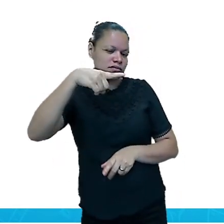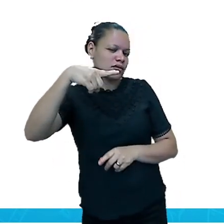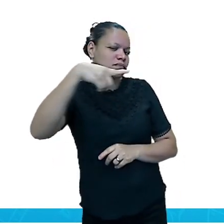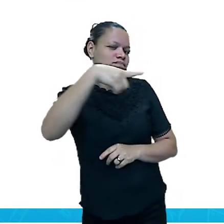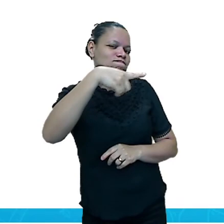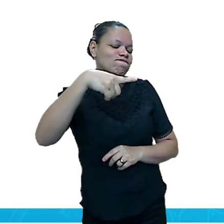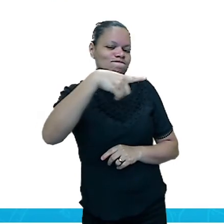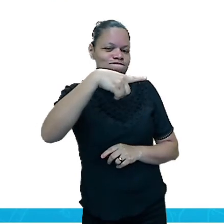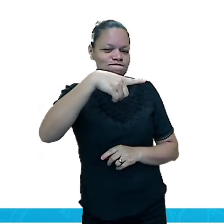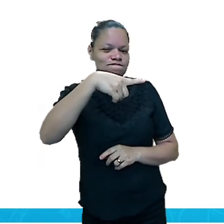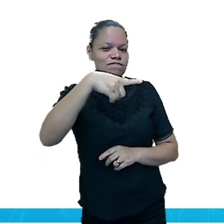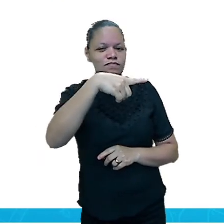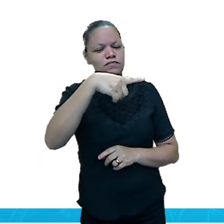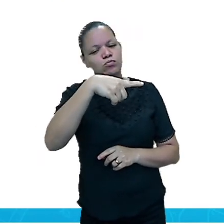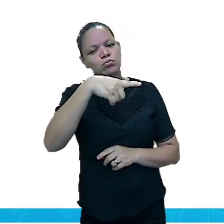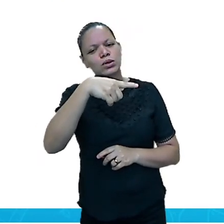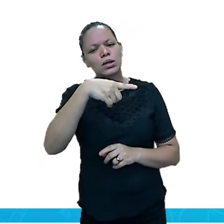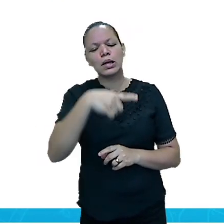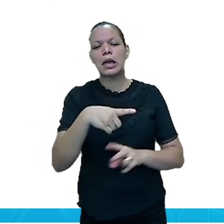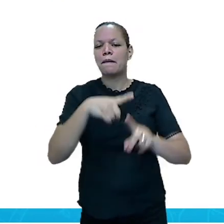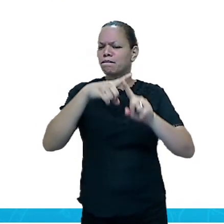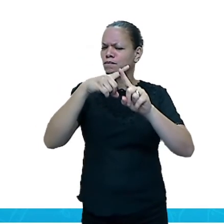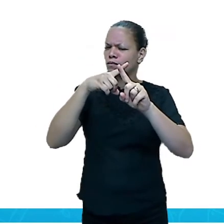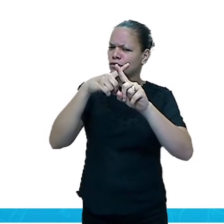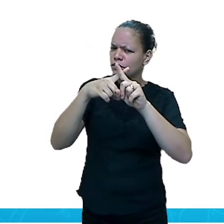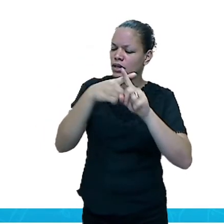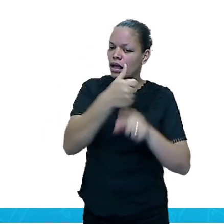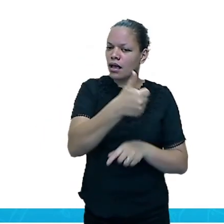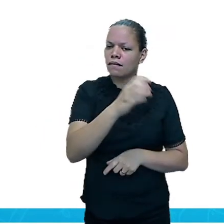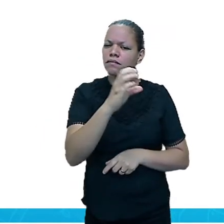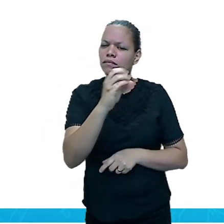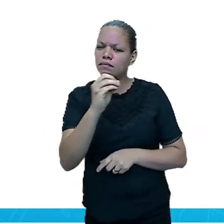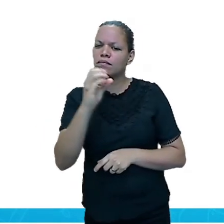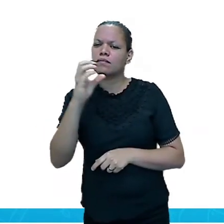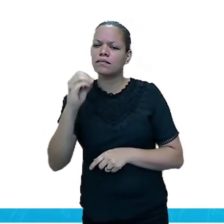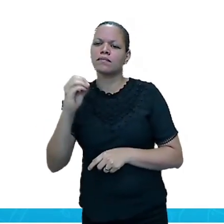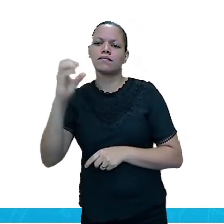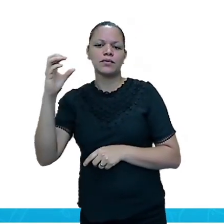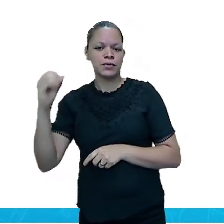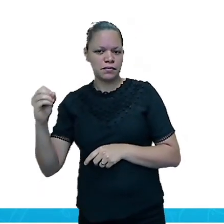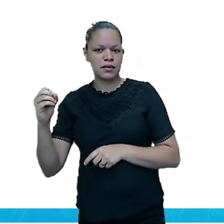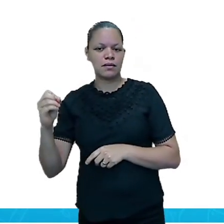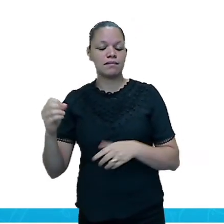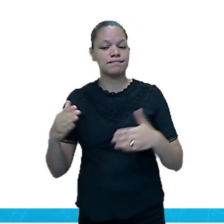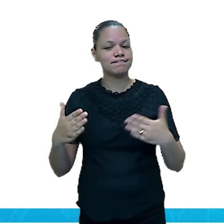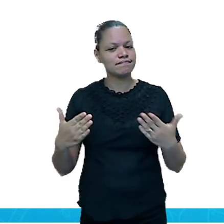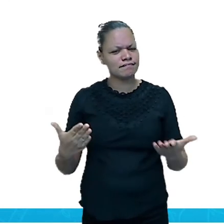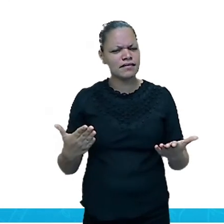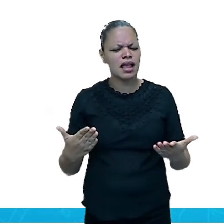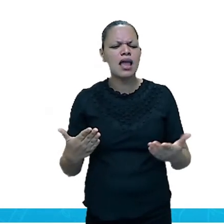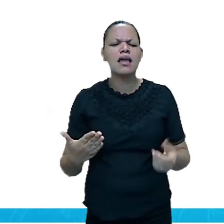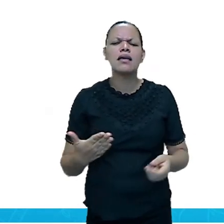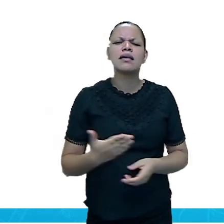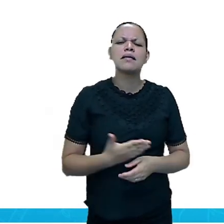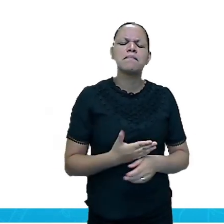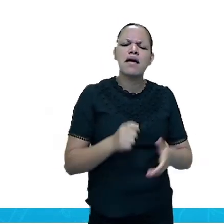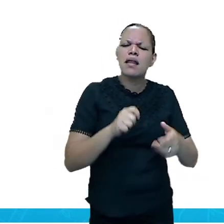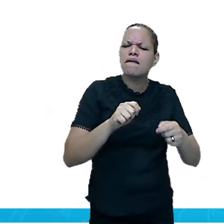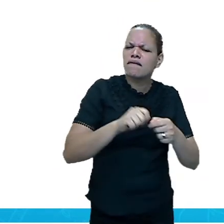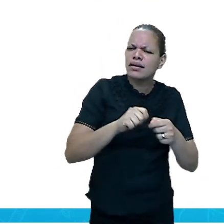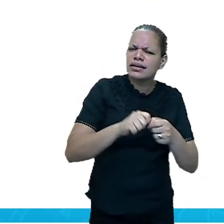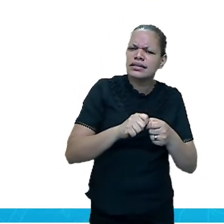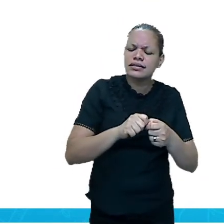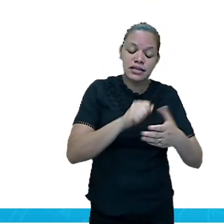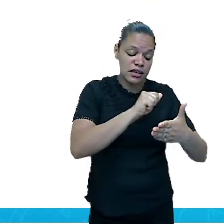só multiplicar por 1000. 10 vezes 1000, nós temos 10.000. E para a gente realizar a atividade que vocês fizeram,